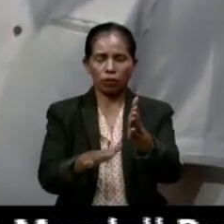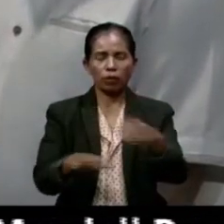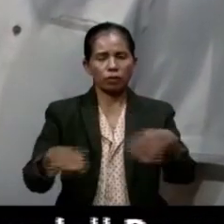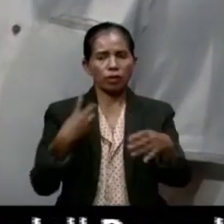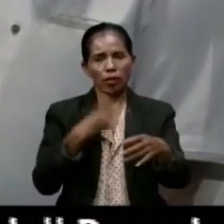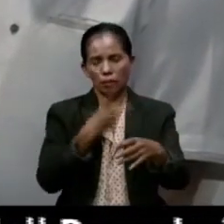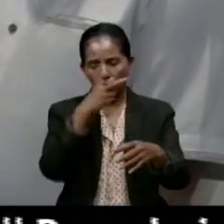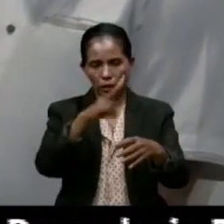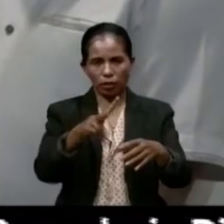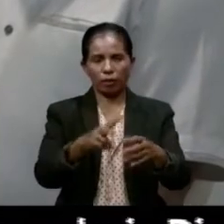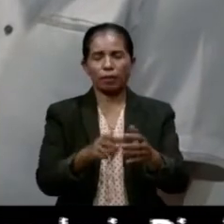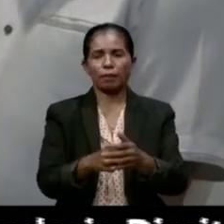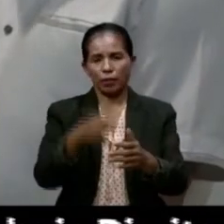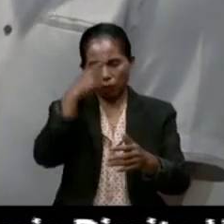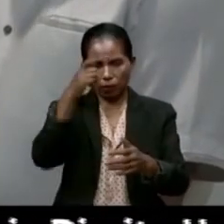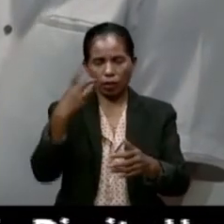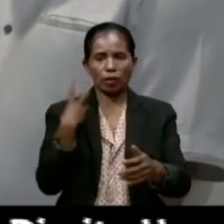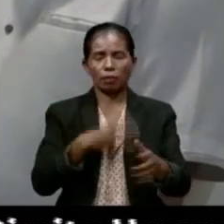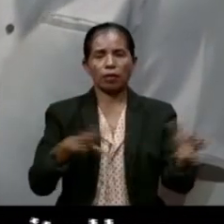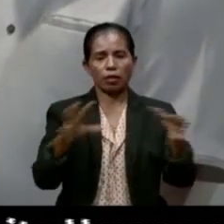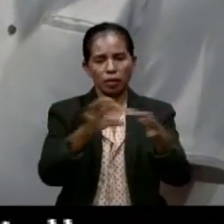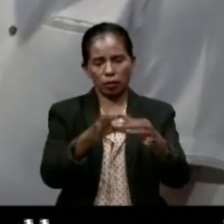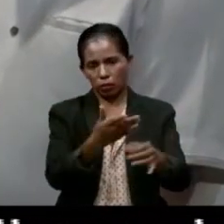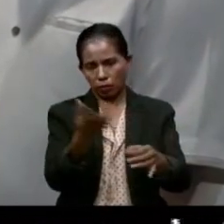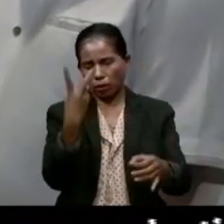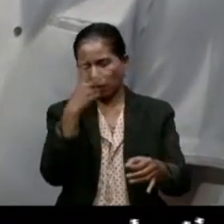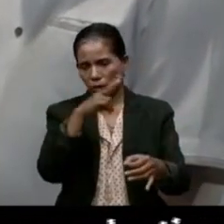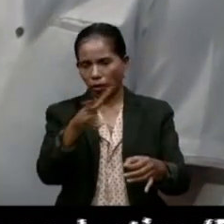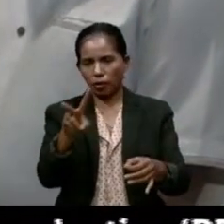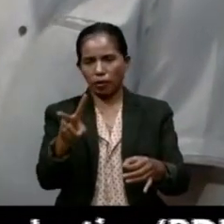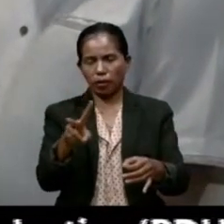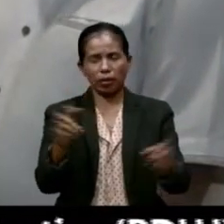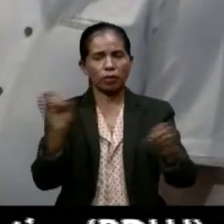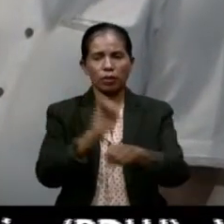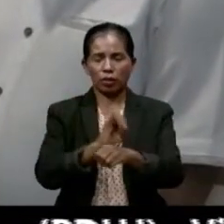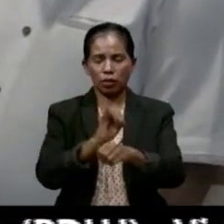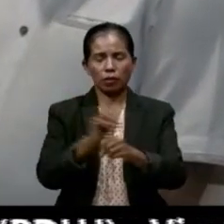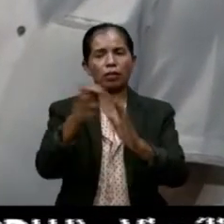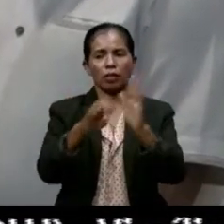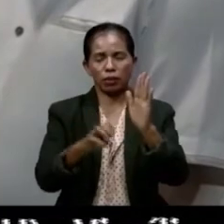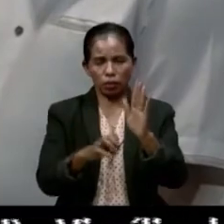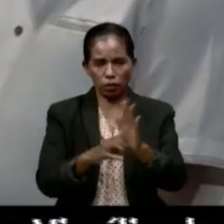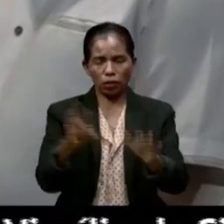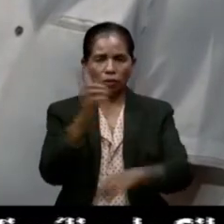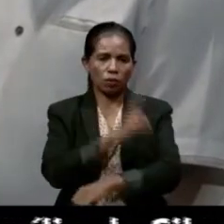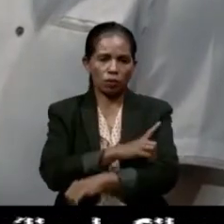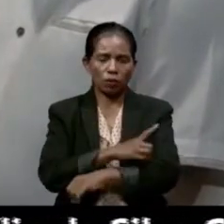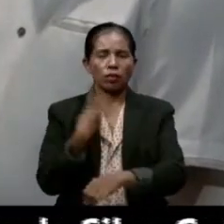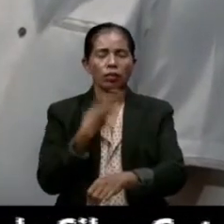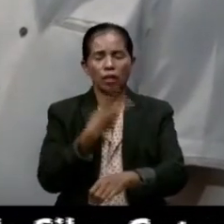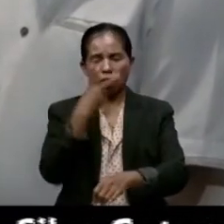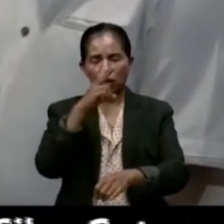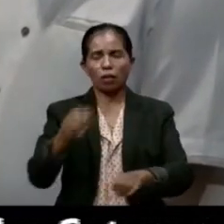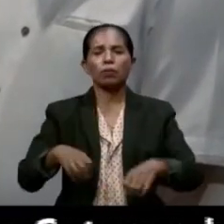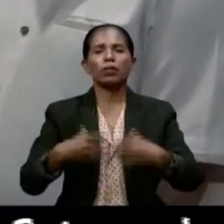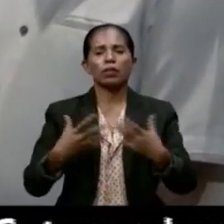oya ma re coordinación li ta ma ne mo hin liga hobe ta bot ni ni na ma re parte de belaus igreja de la start de agora ro ro ta re o insa ma ta hum